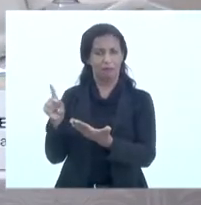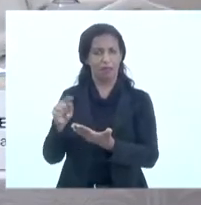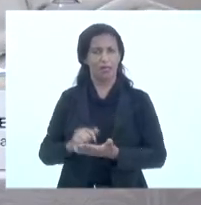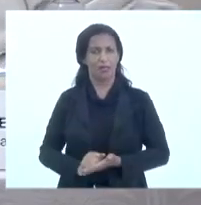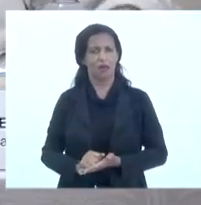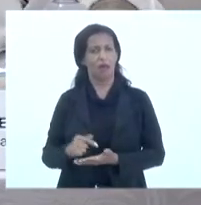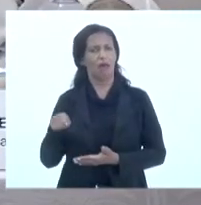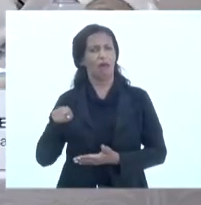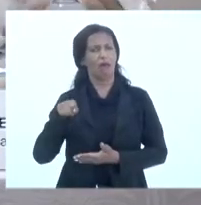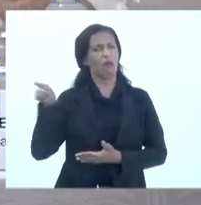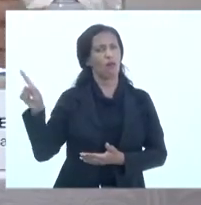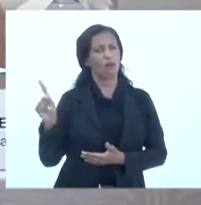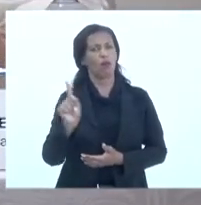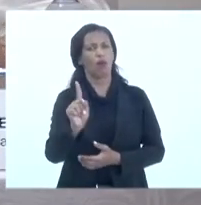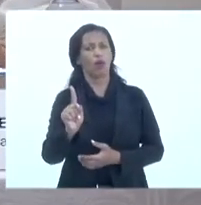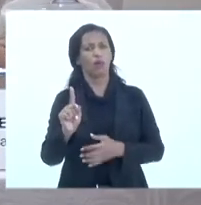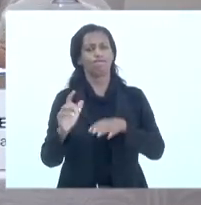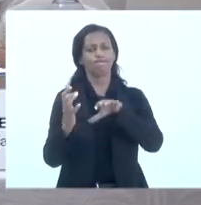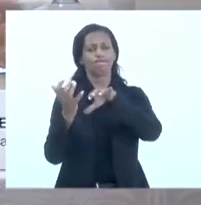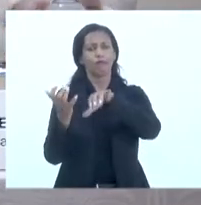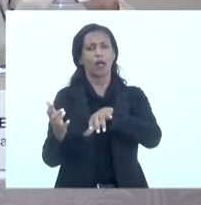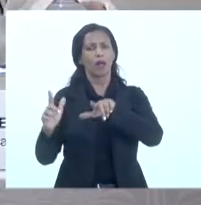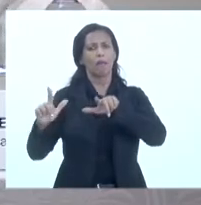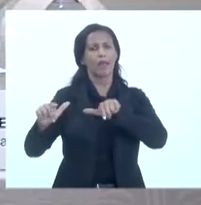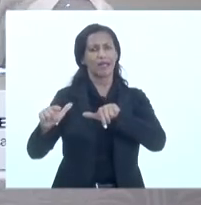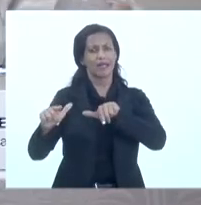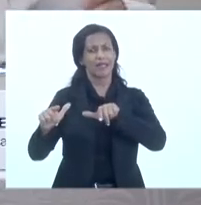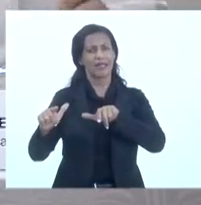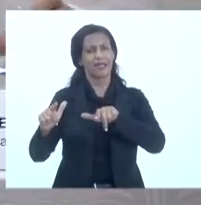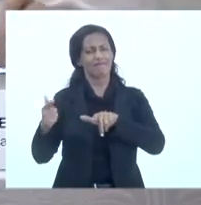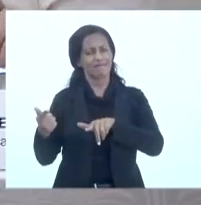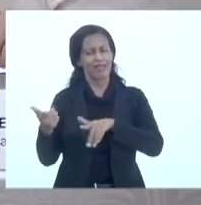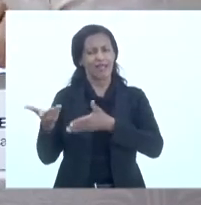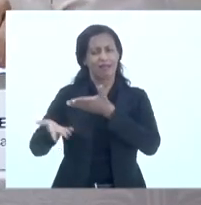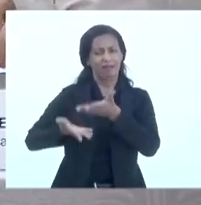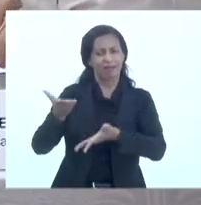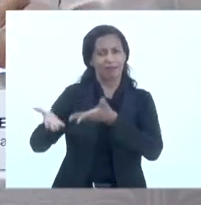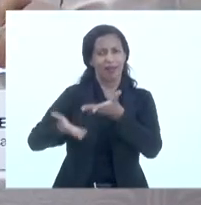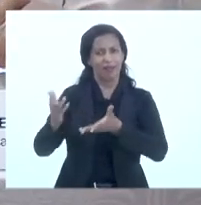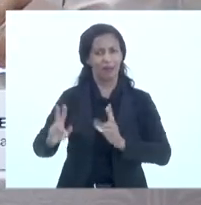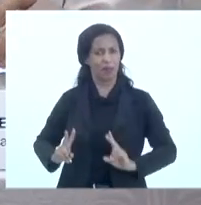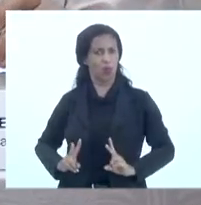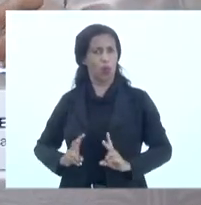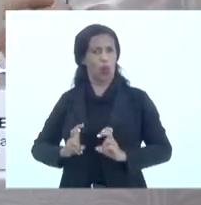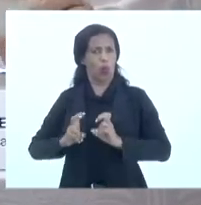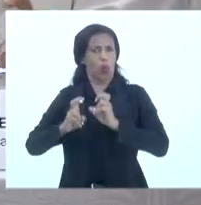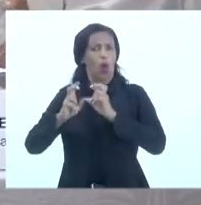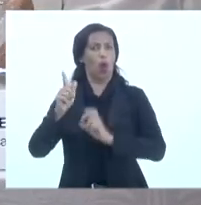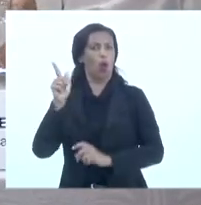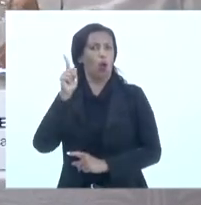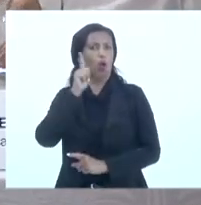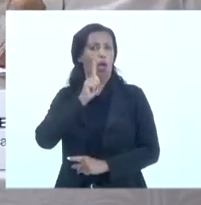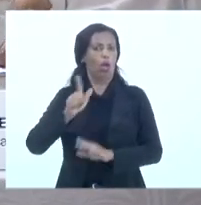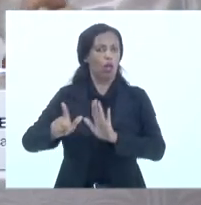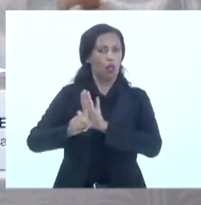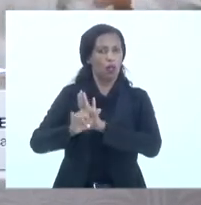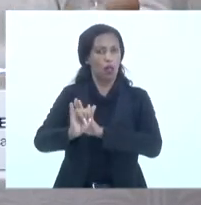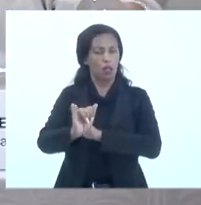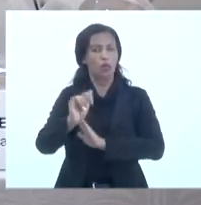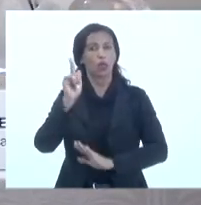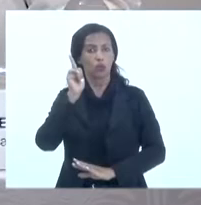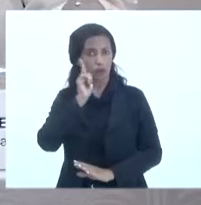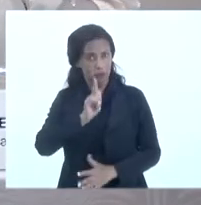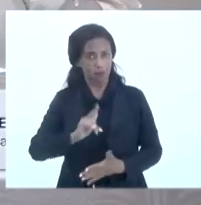o Congresso, curando ainda de um câncer, e conseguiu uma lei que é a